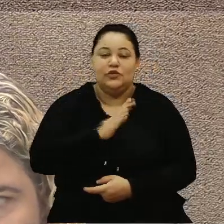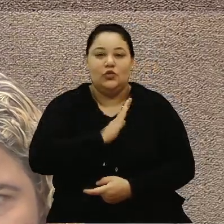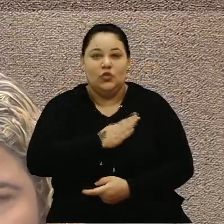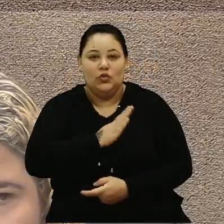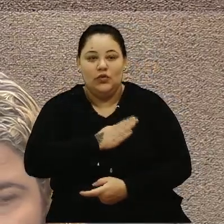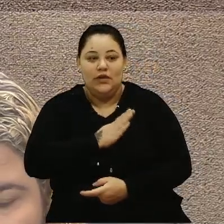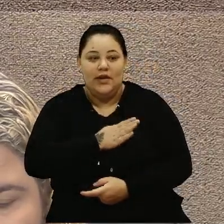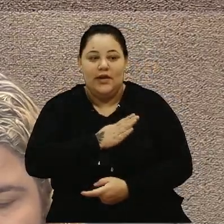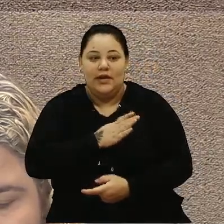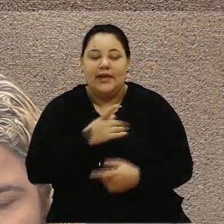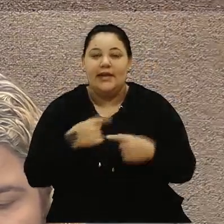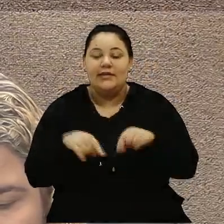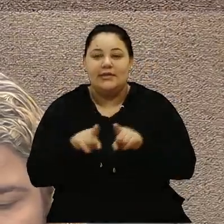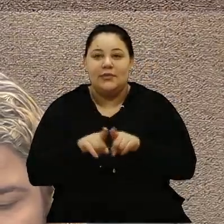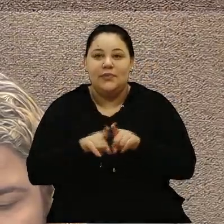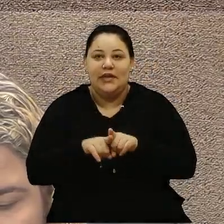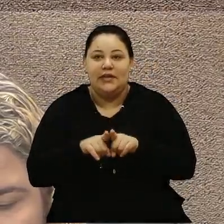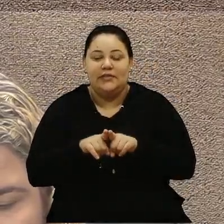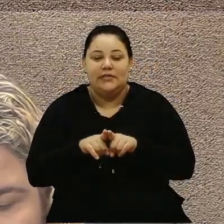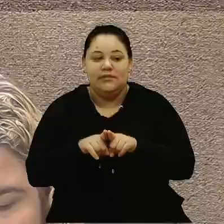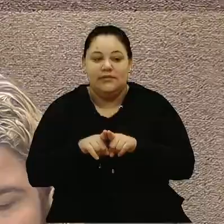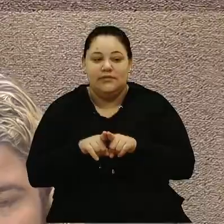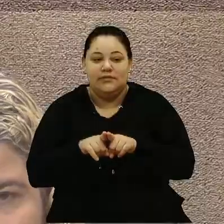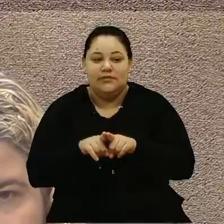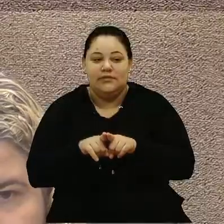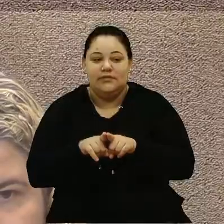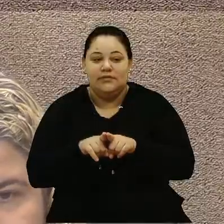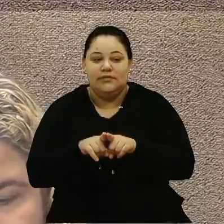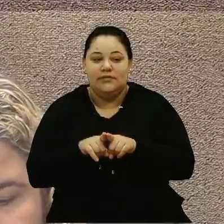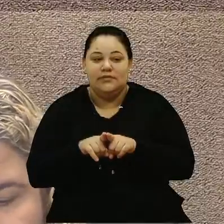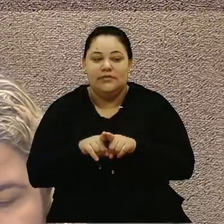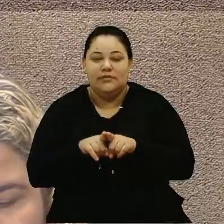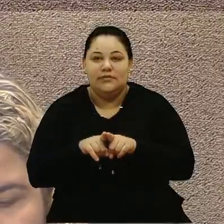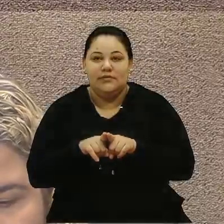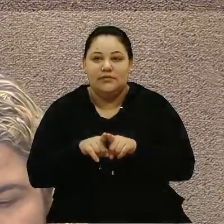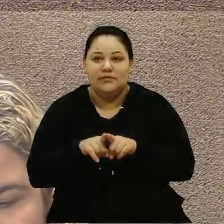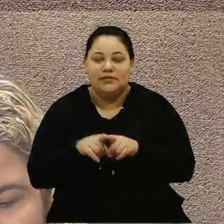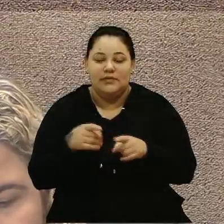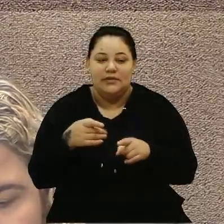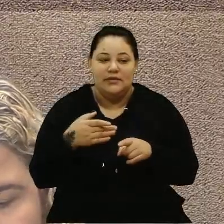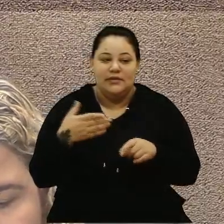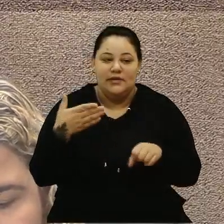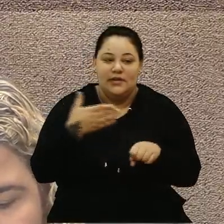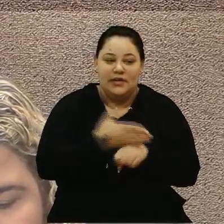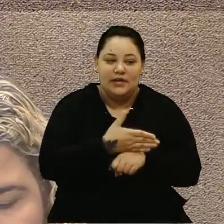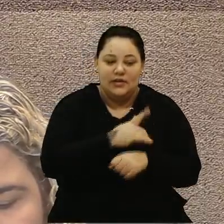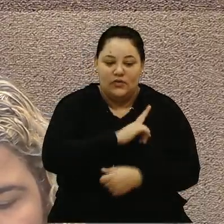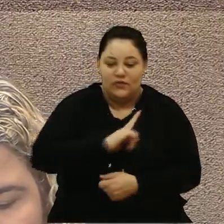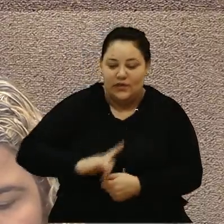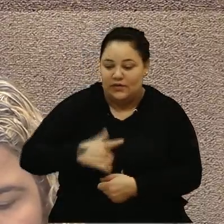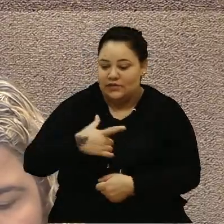quê? Porque entra governo e sai governo, entra governo e sai governo.